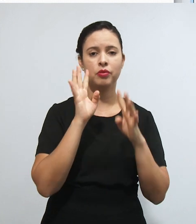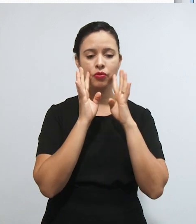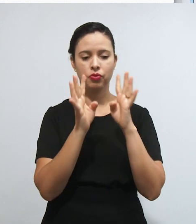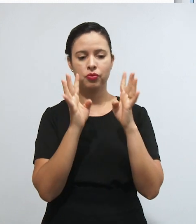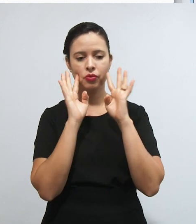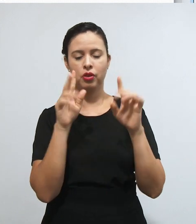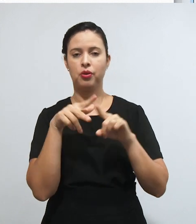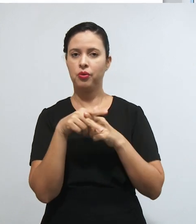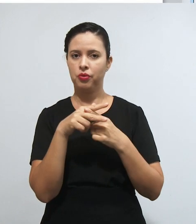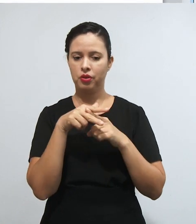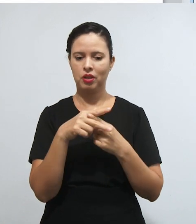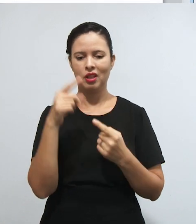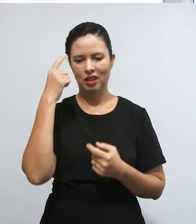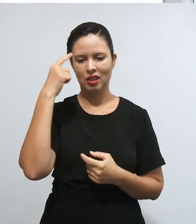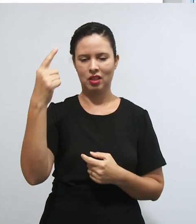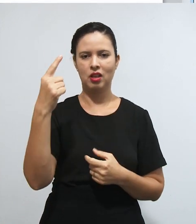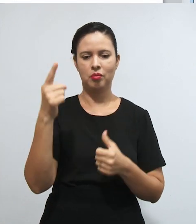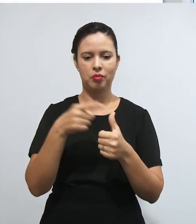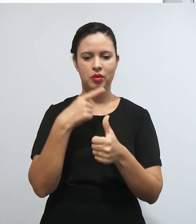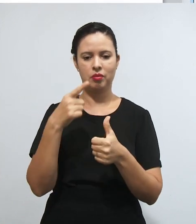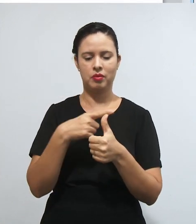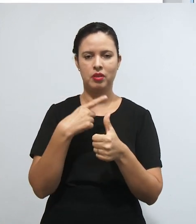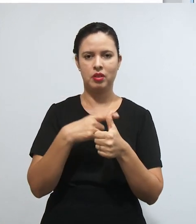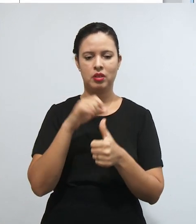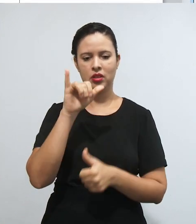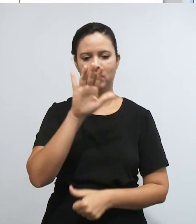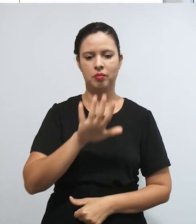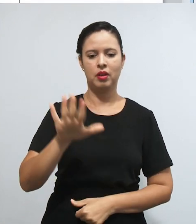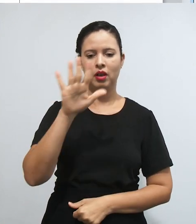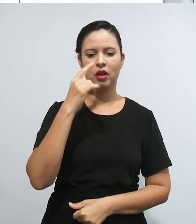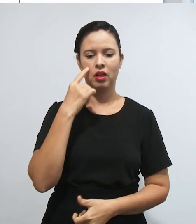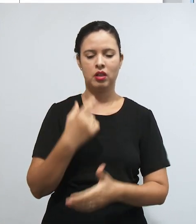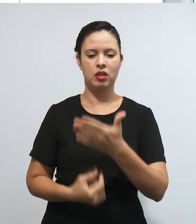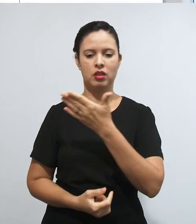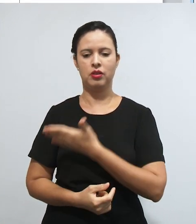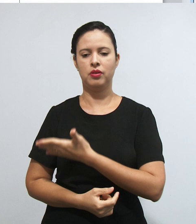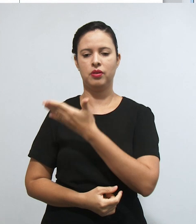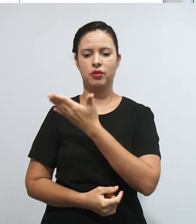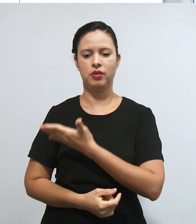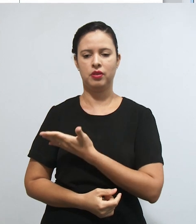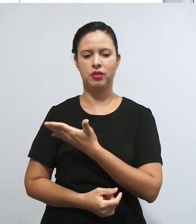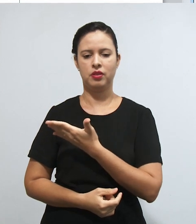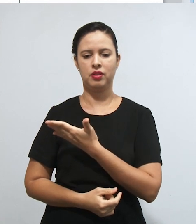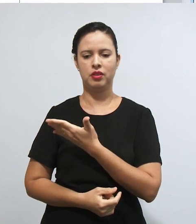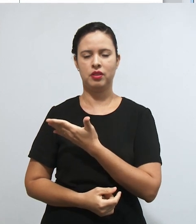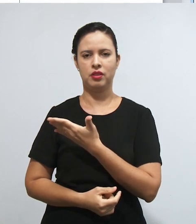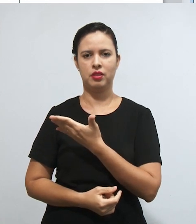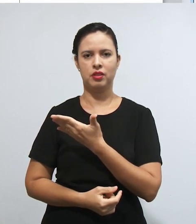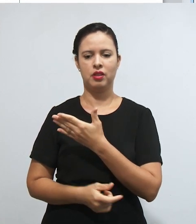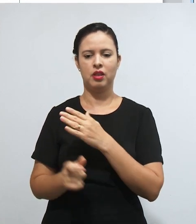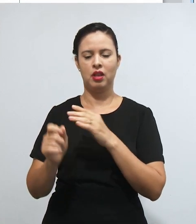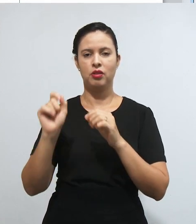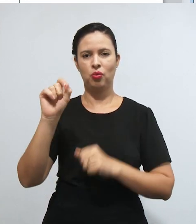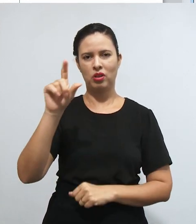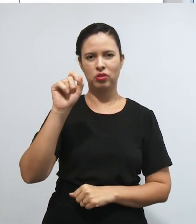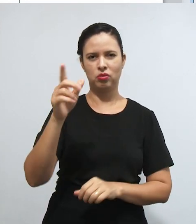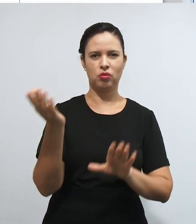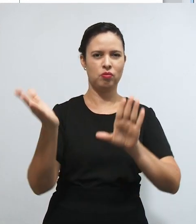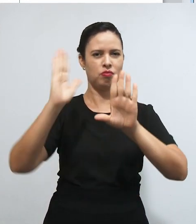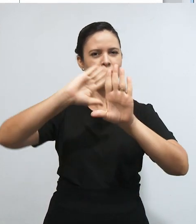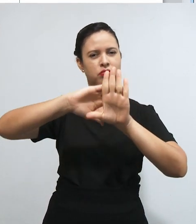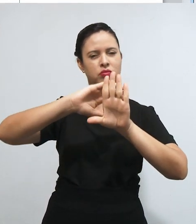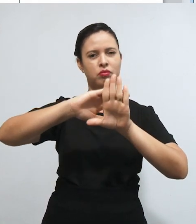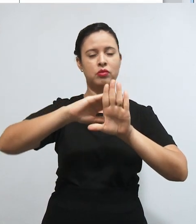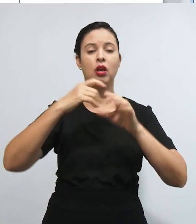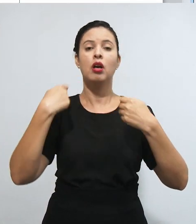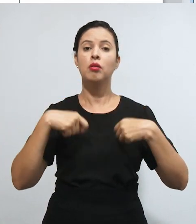na configuração aqui, ó, a minha primeira imagem, ó, como ela não está com fundo transparente, né, ela já ficou por cima aqui. Então esses detalhes aqui a